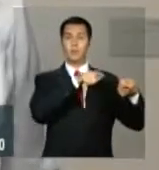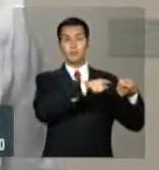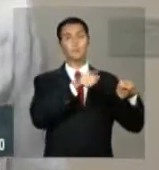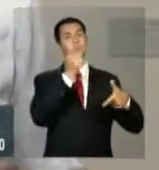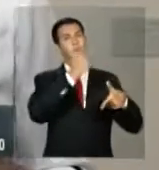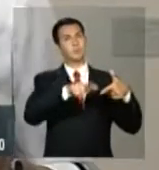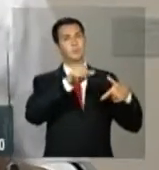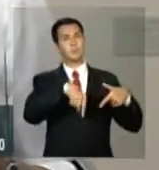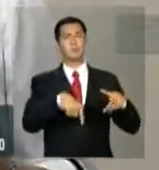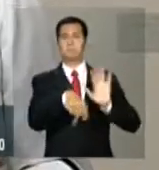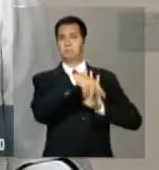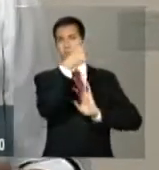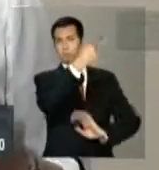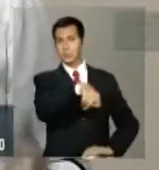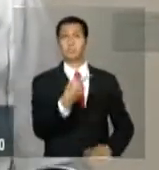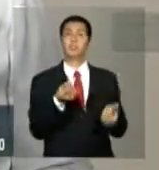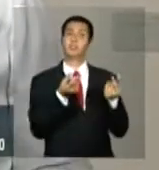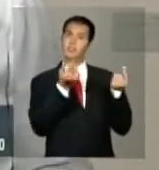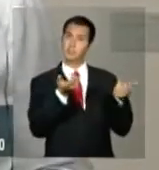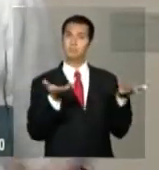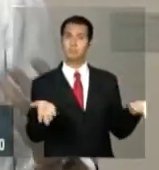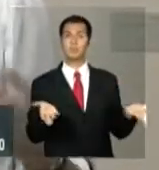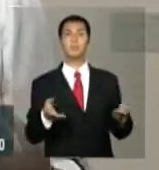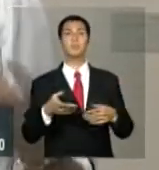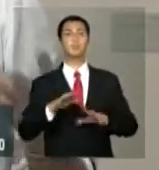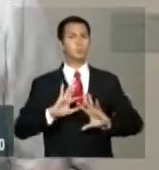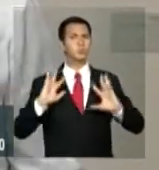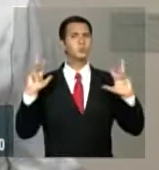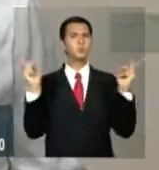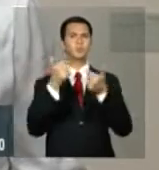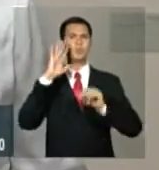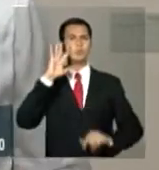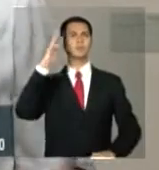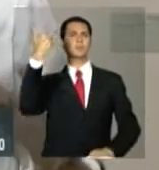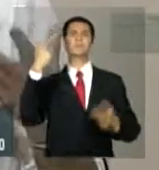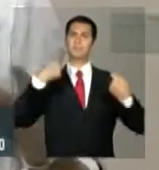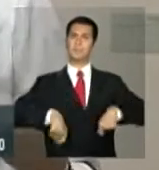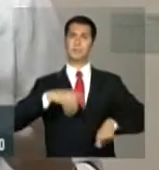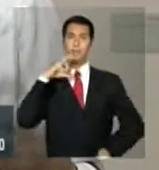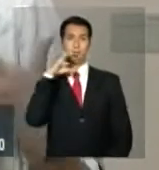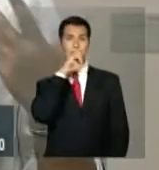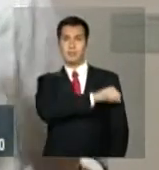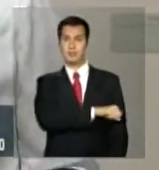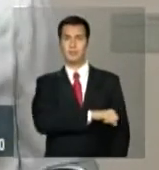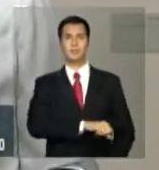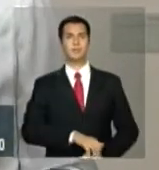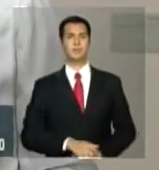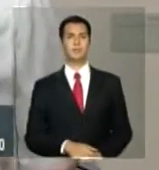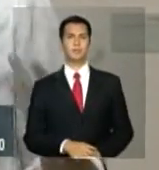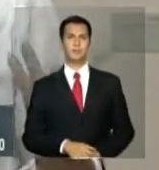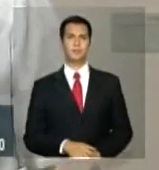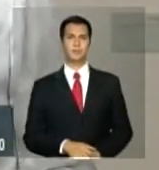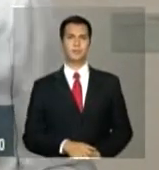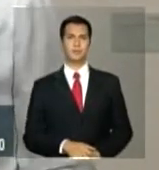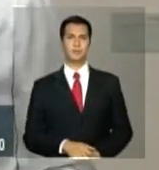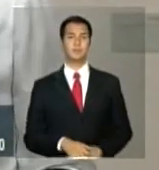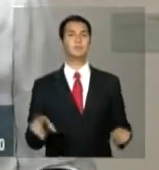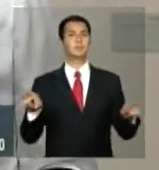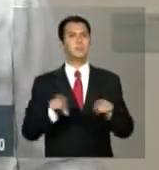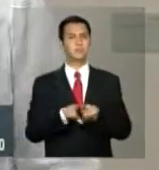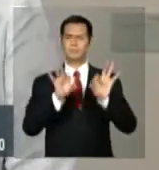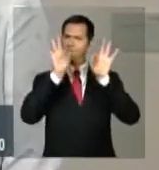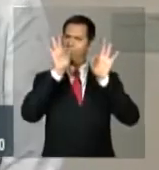financeira. E que todas essas medidas sejam rápidas e, mais do que rápidas,